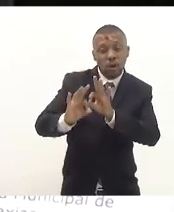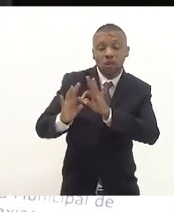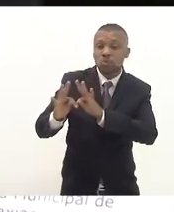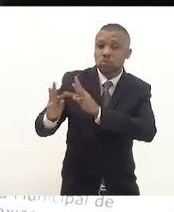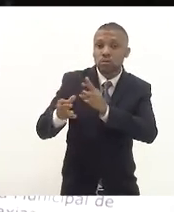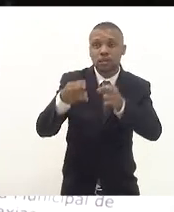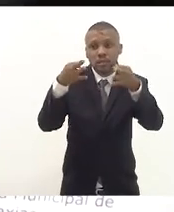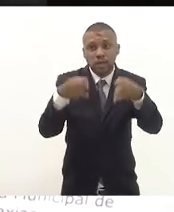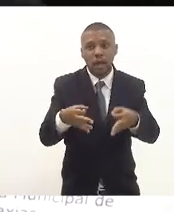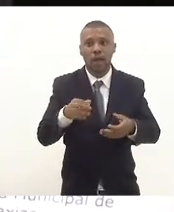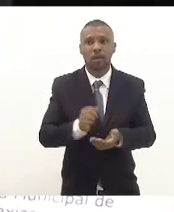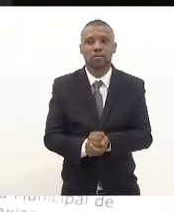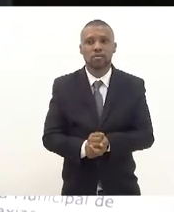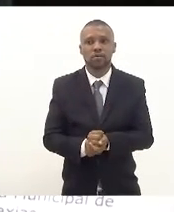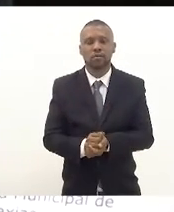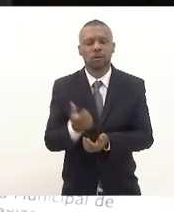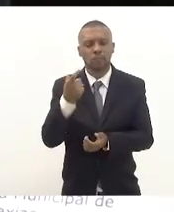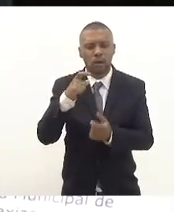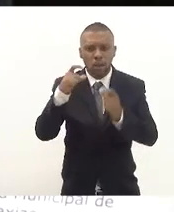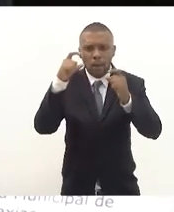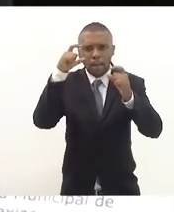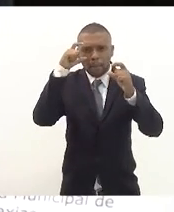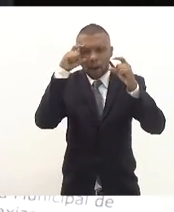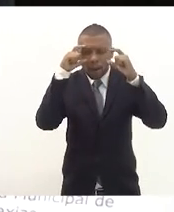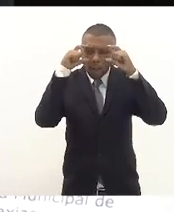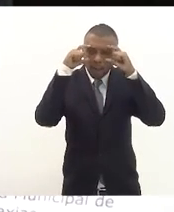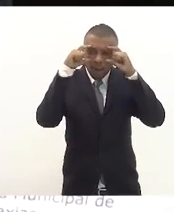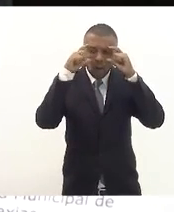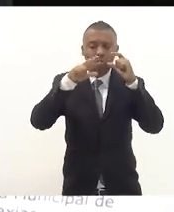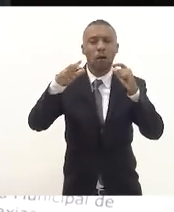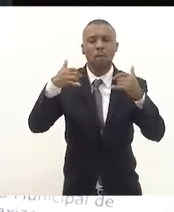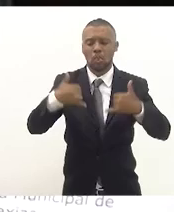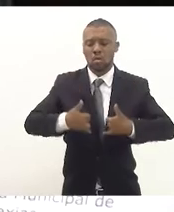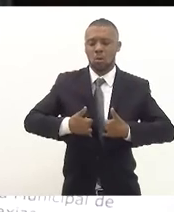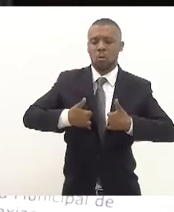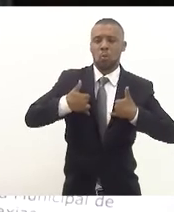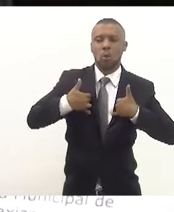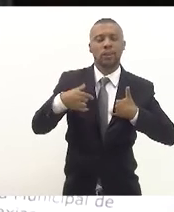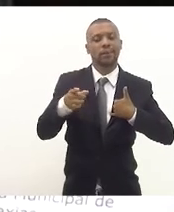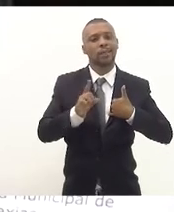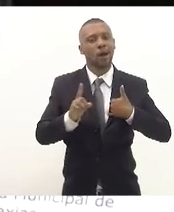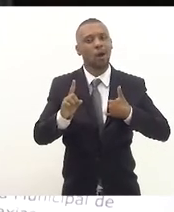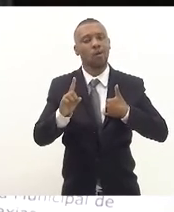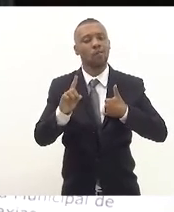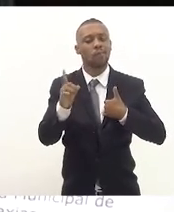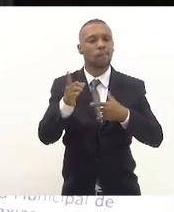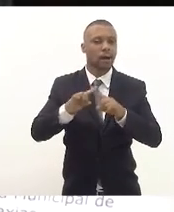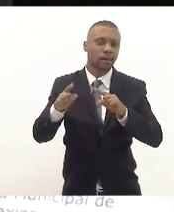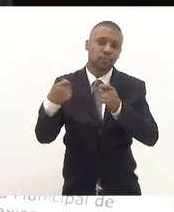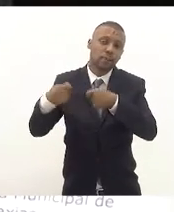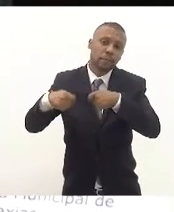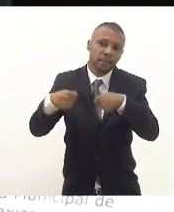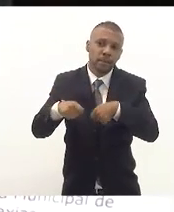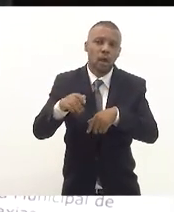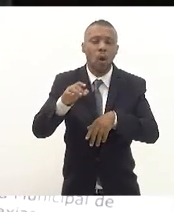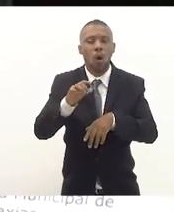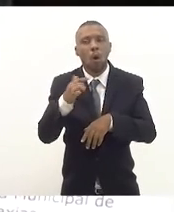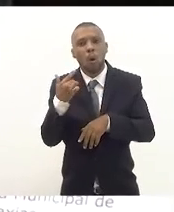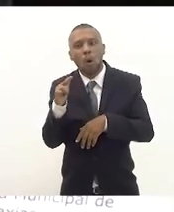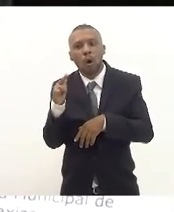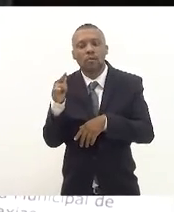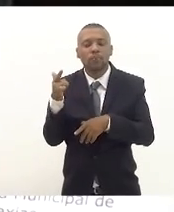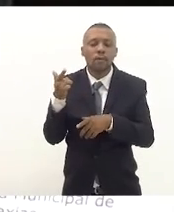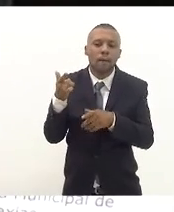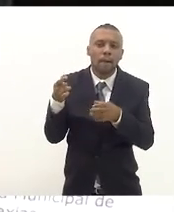colocou mais alto nossos olhos não para o grandeza mas por necessidade outro mais perto da mesma